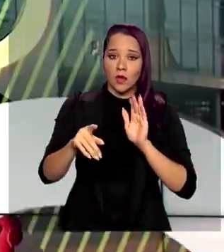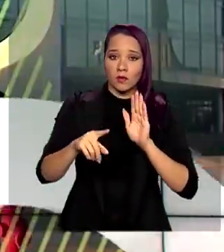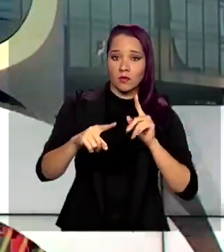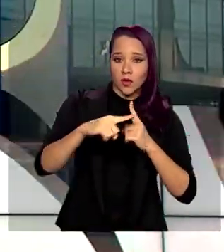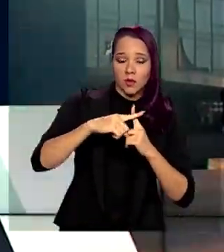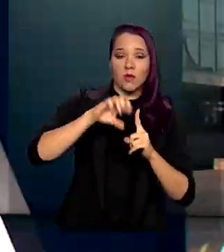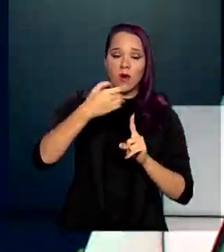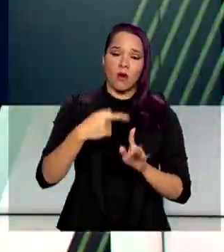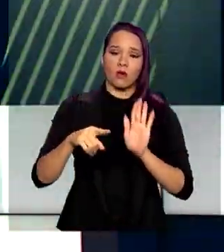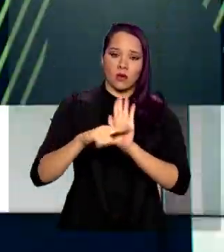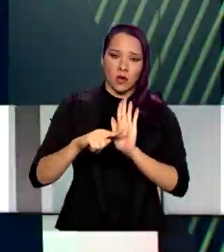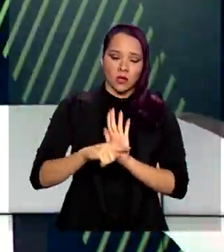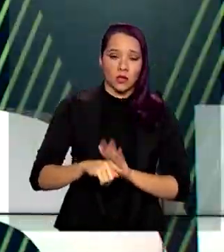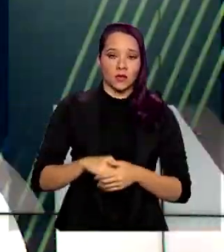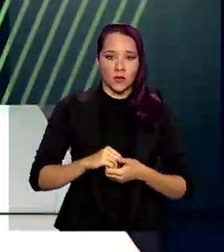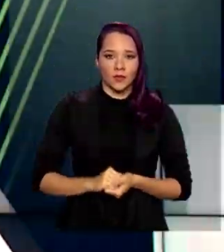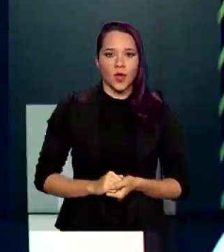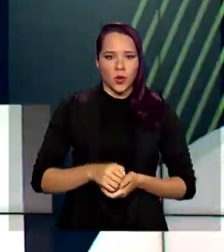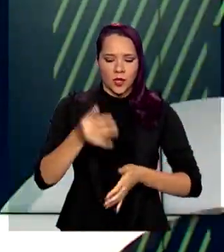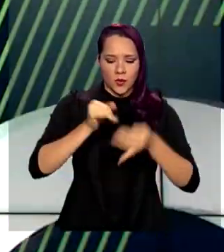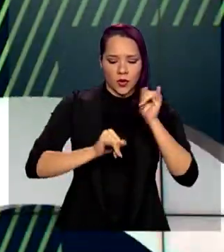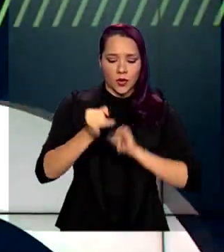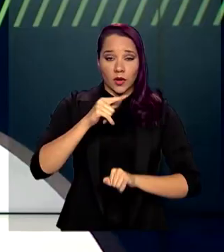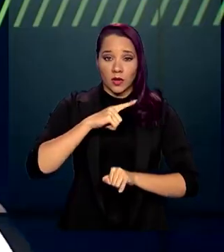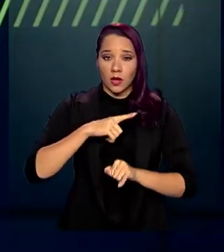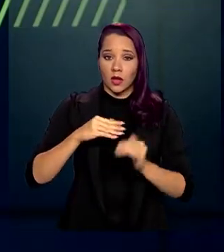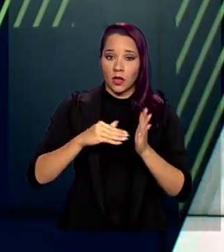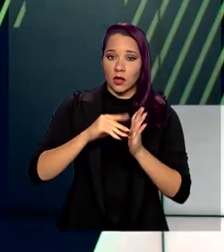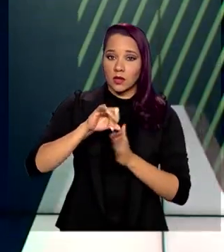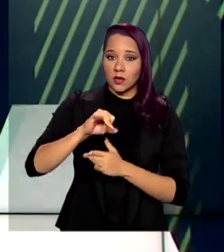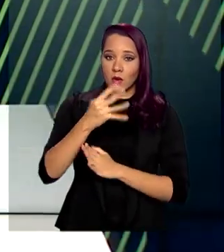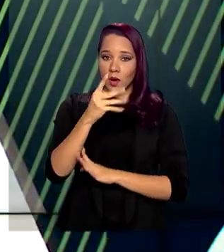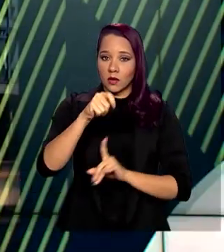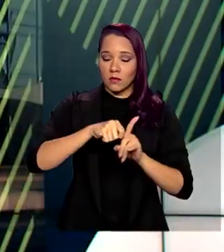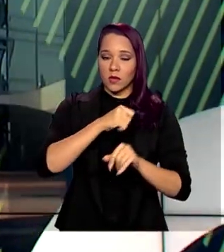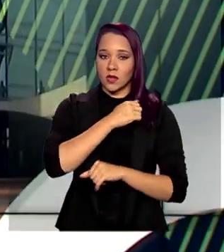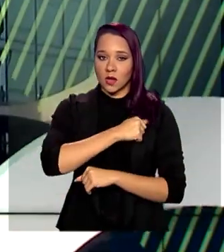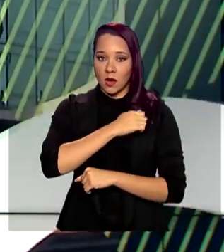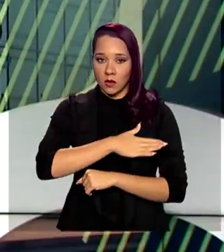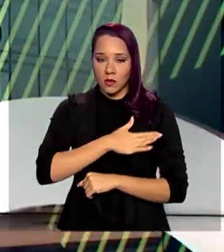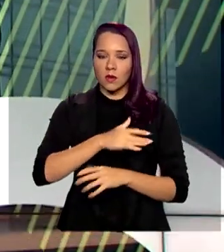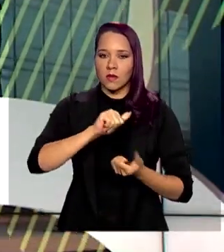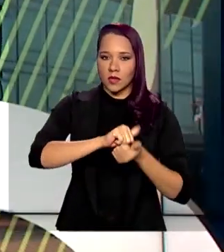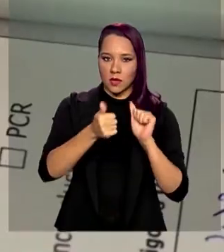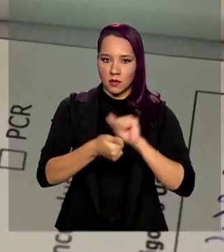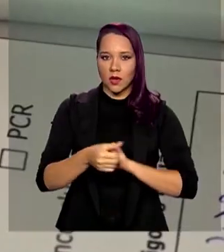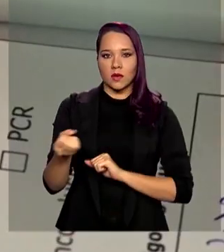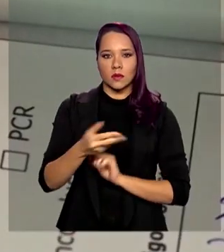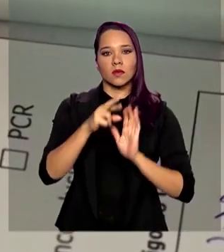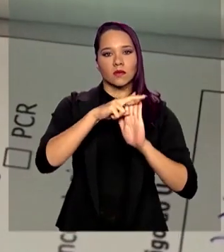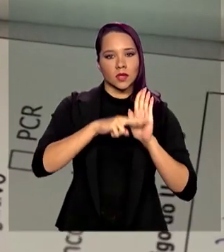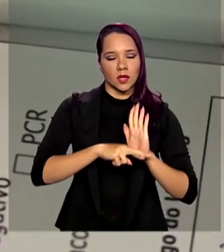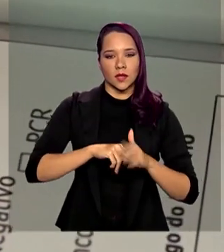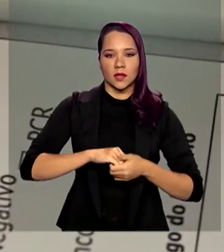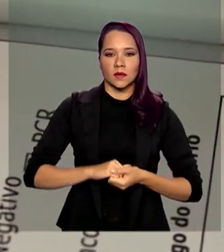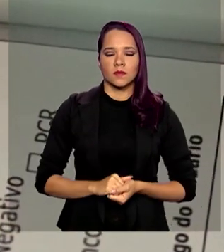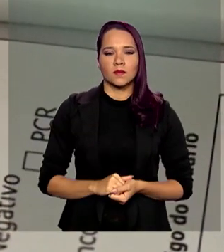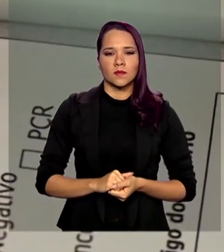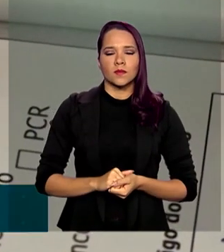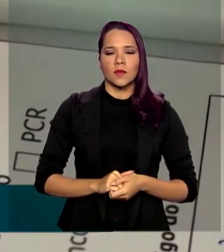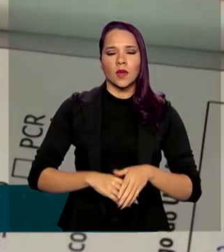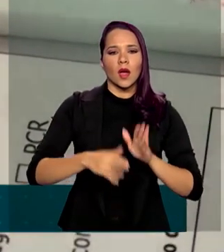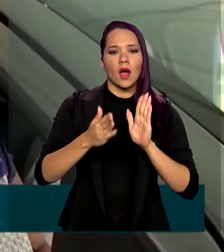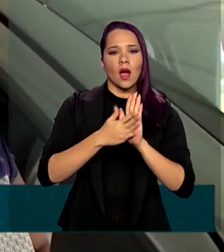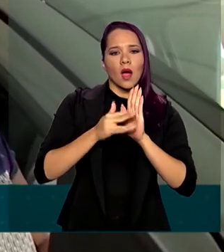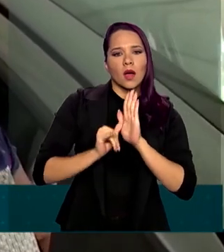Os laboratórios têm até o dia 4 de agosto para se adequar às novas regras. A notificação